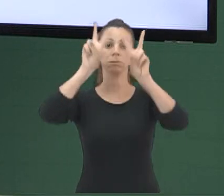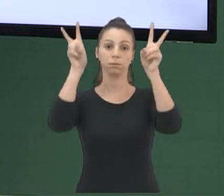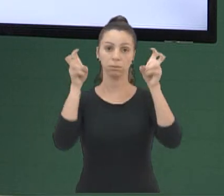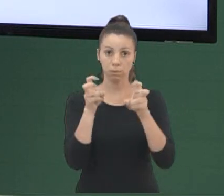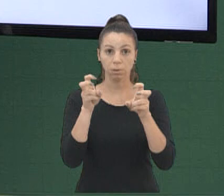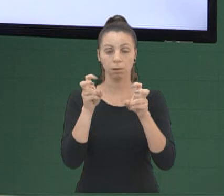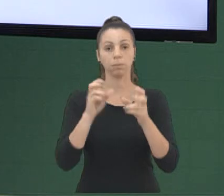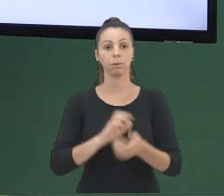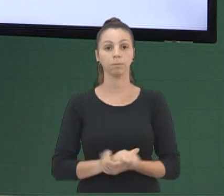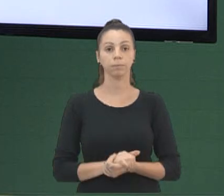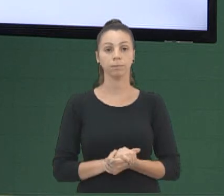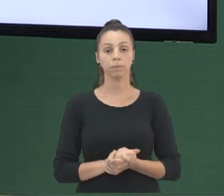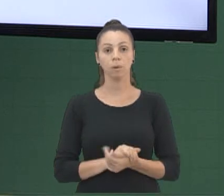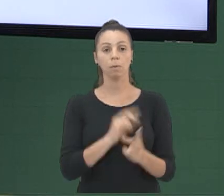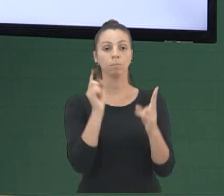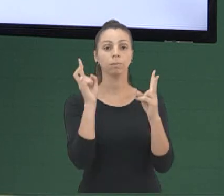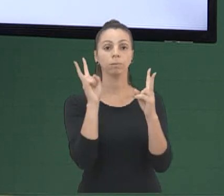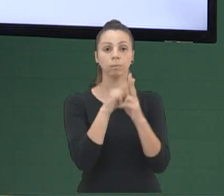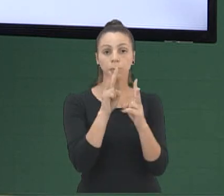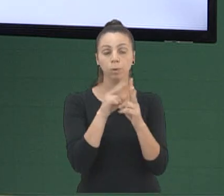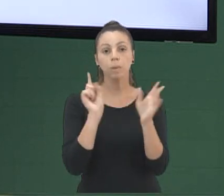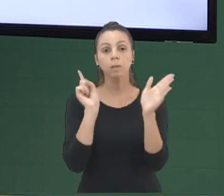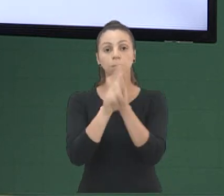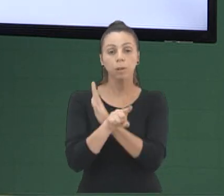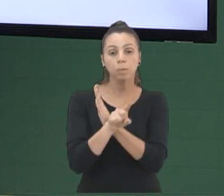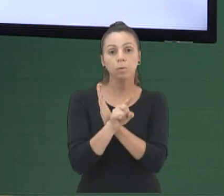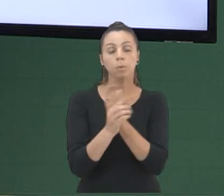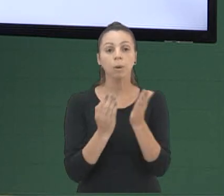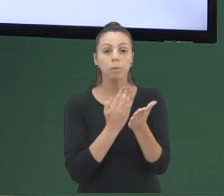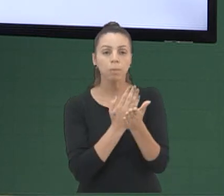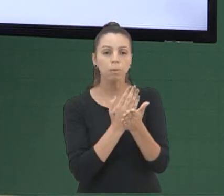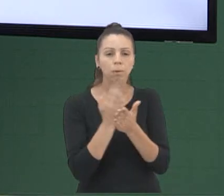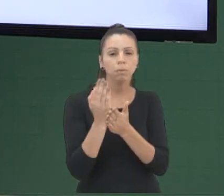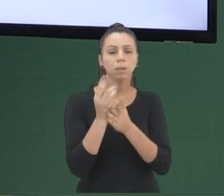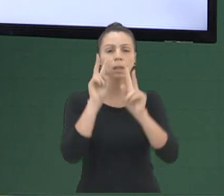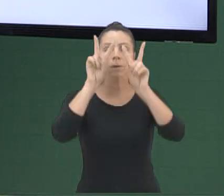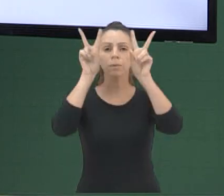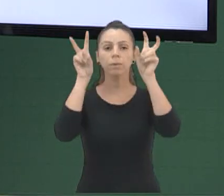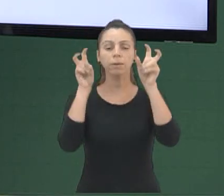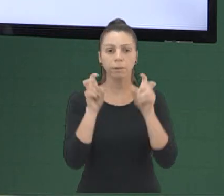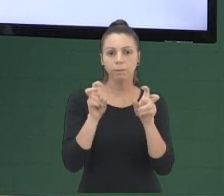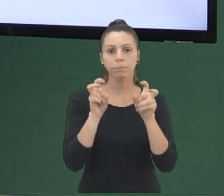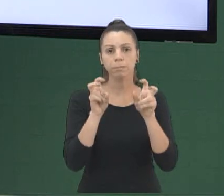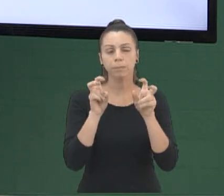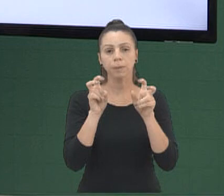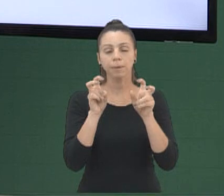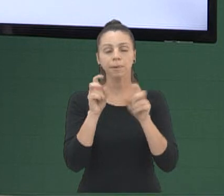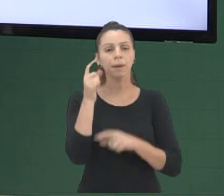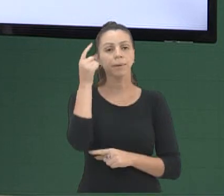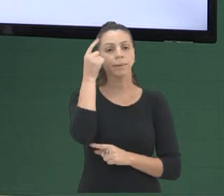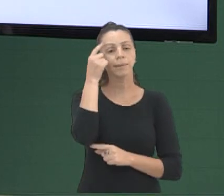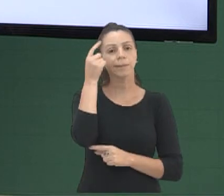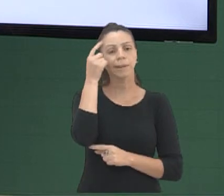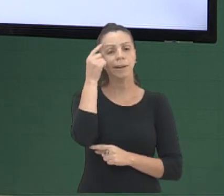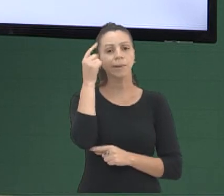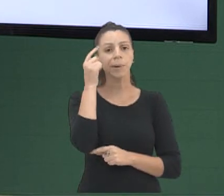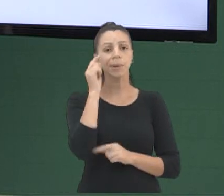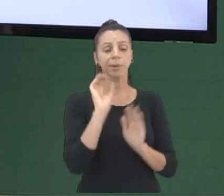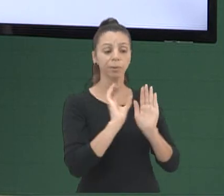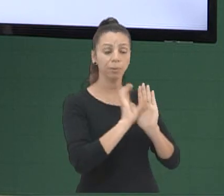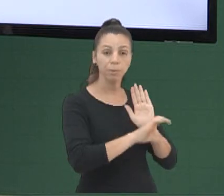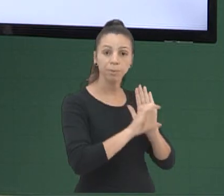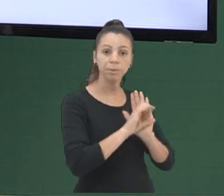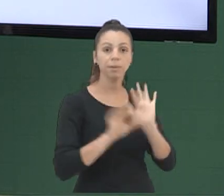para você agora, para a gente começar a entrar no tema, entrar nesse clima aí, dessa ideia, desse conceito